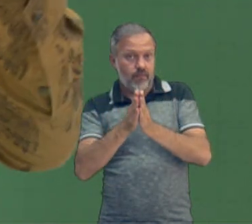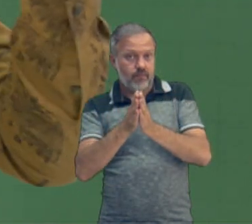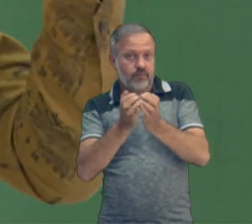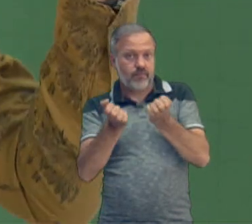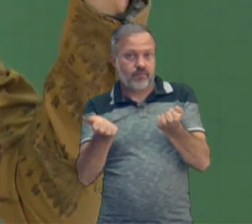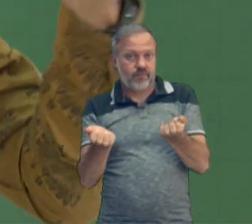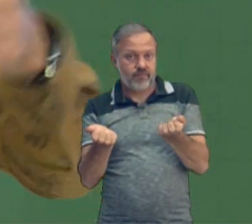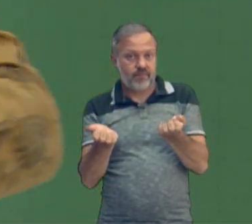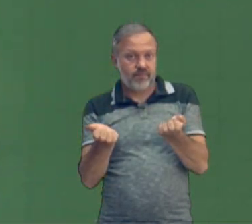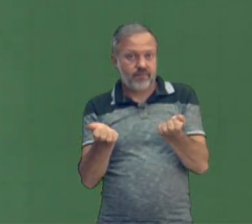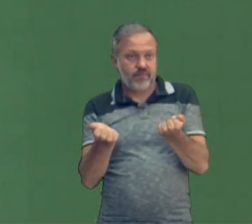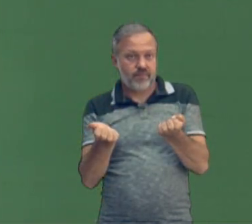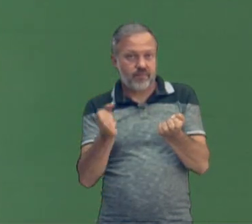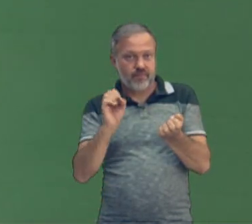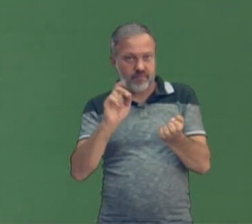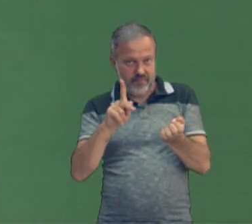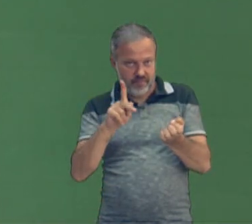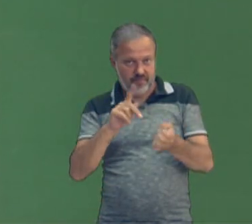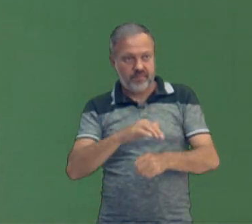respondendo juntos a este quiz.